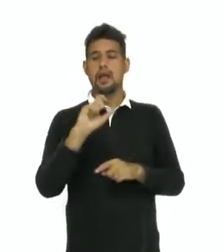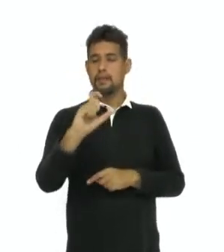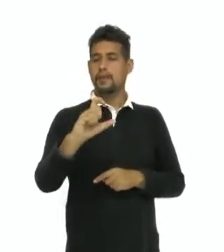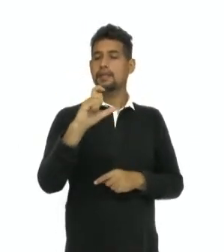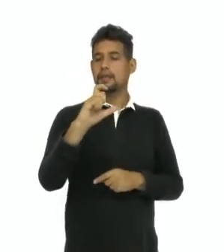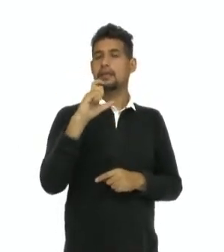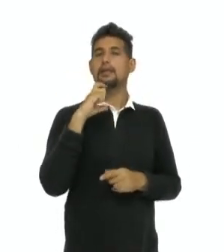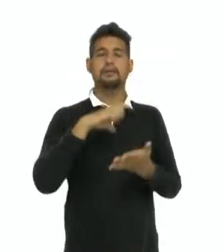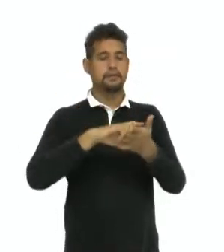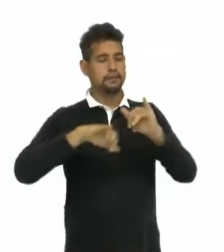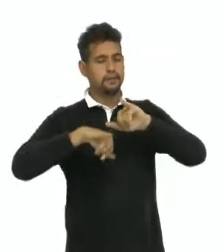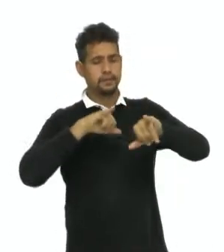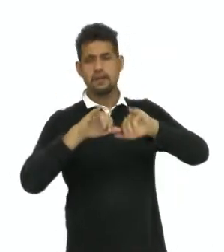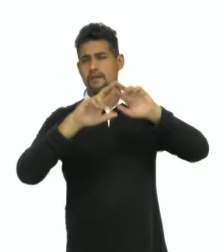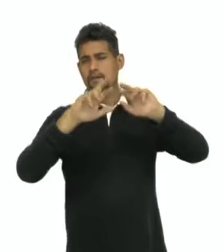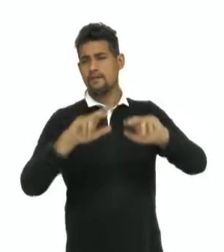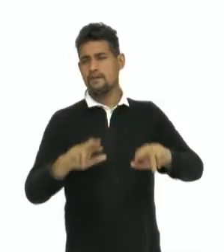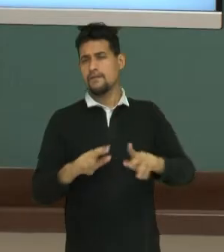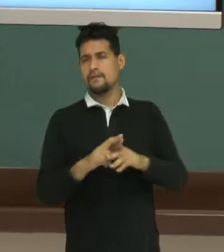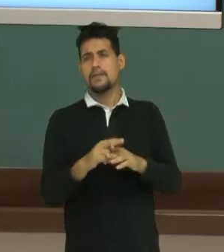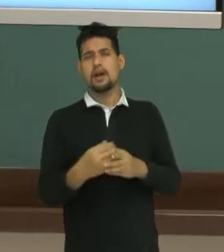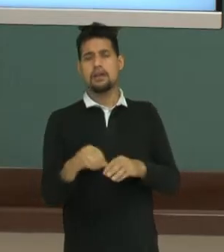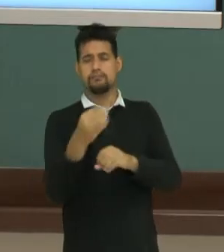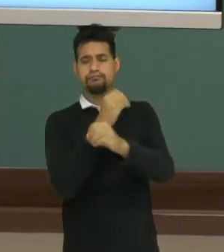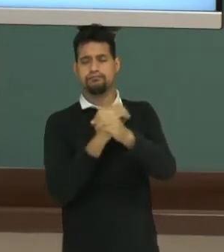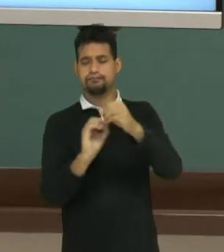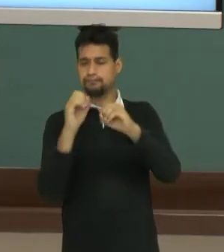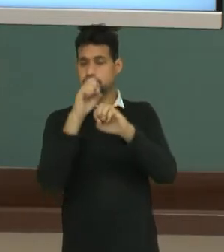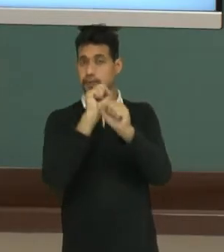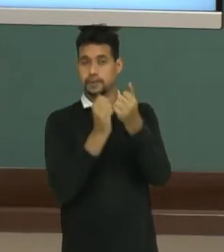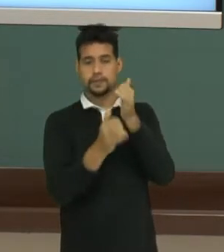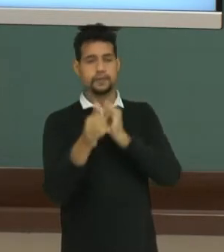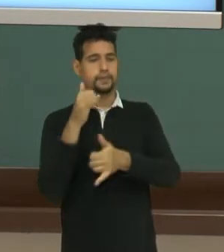são associações de várias células eletroquímicas.